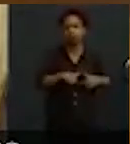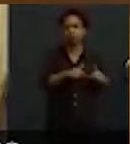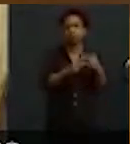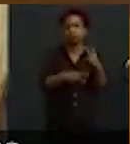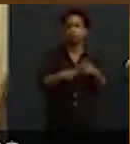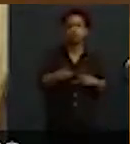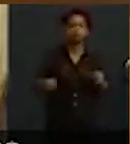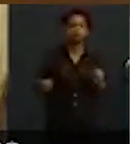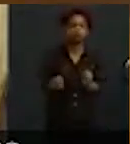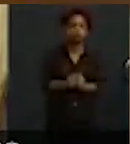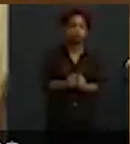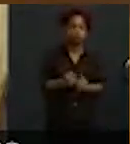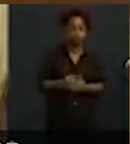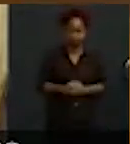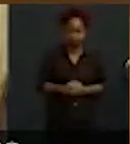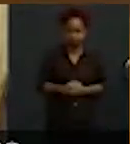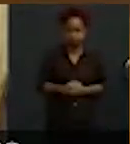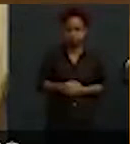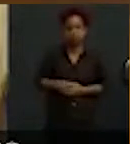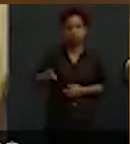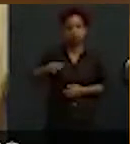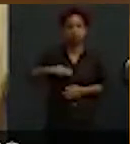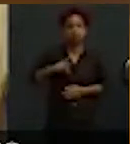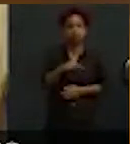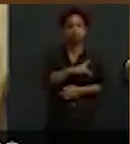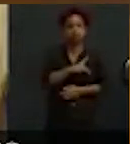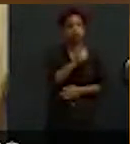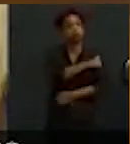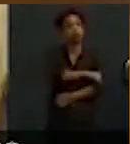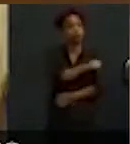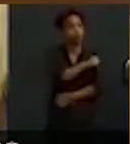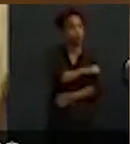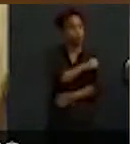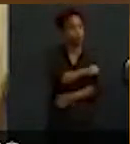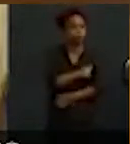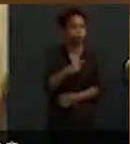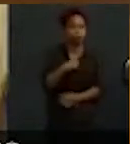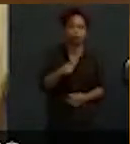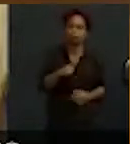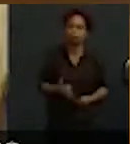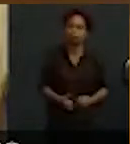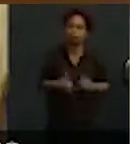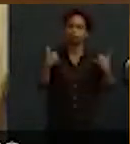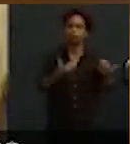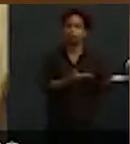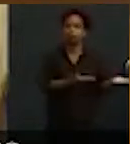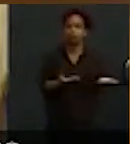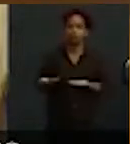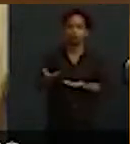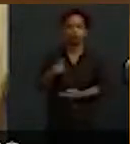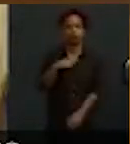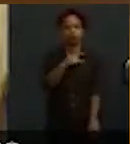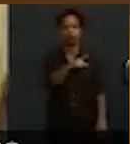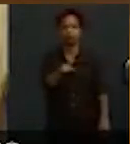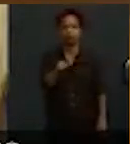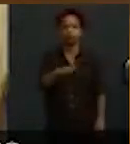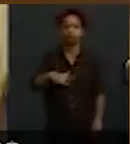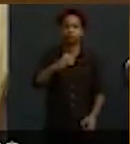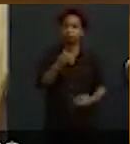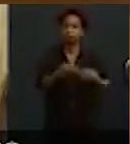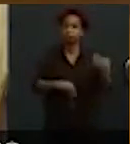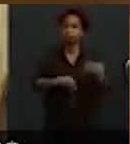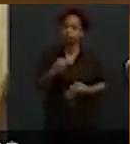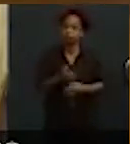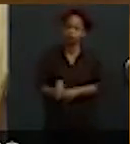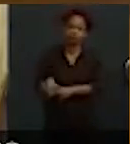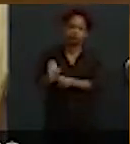população fluminense. O Ministério Público do Estado do Rio de Janeiro tem a honra de convidar o Corregedor-Geral de Justiça do Estado